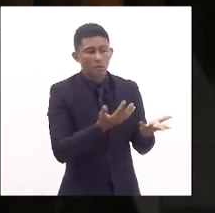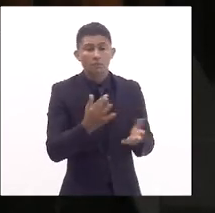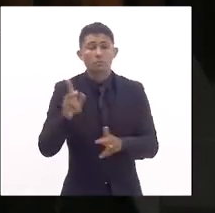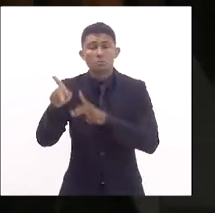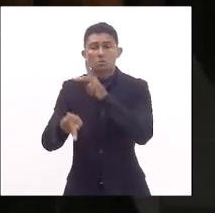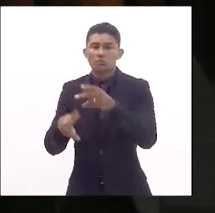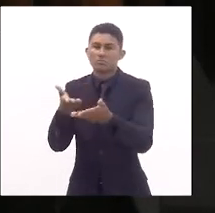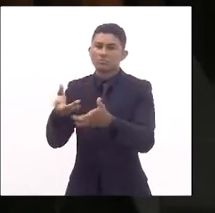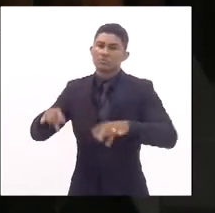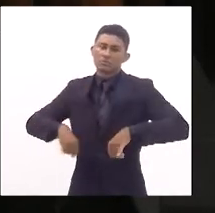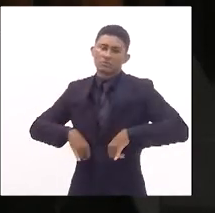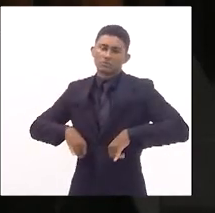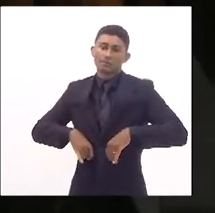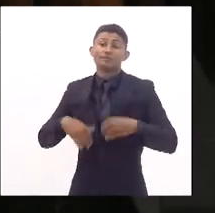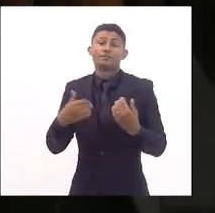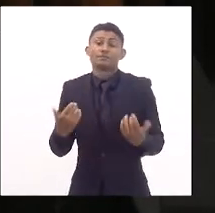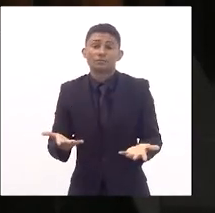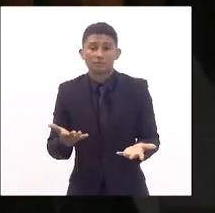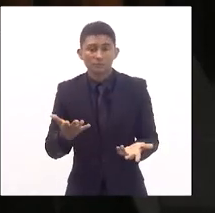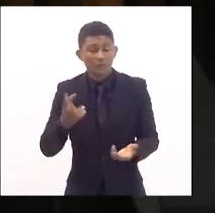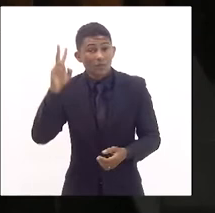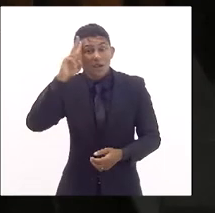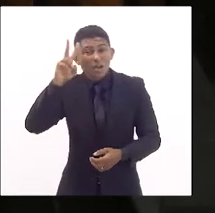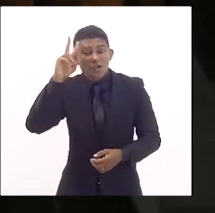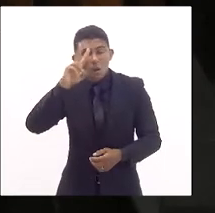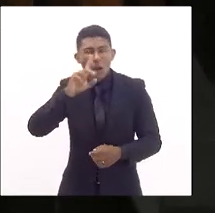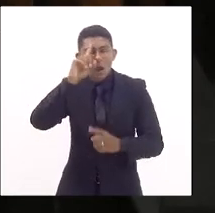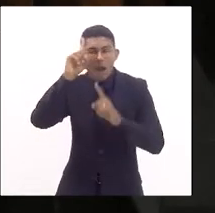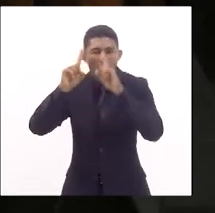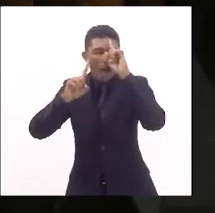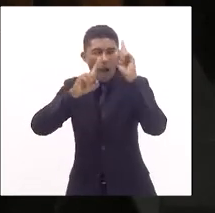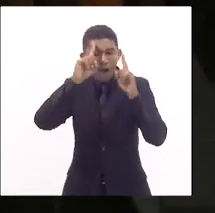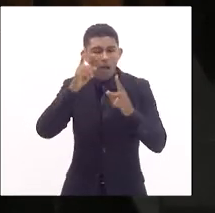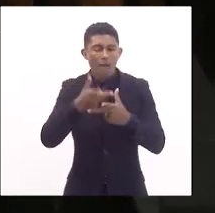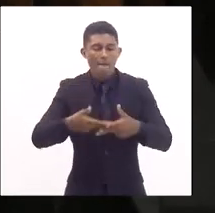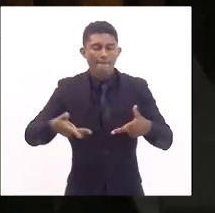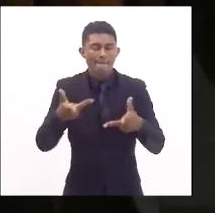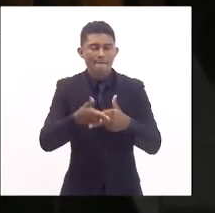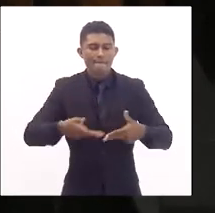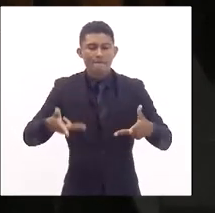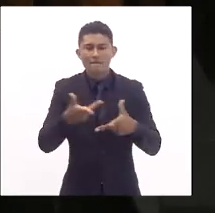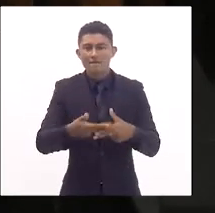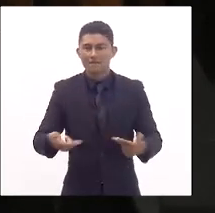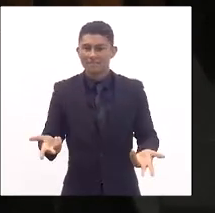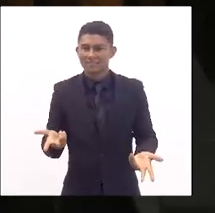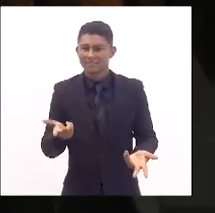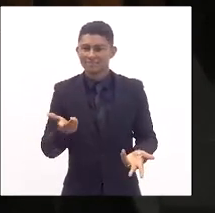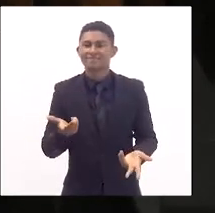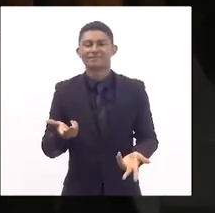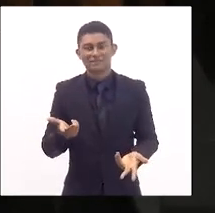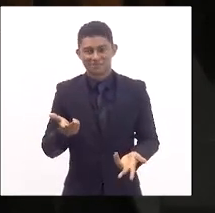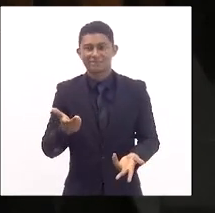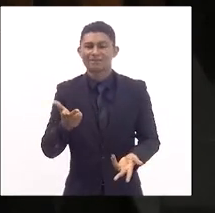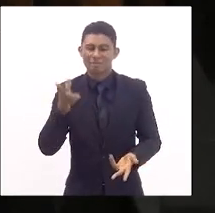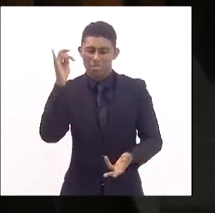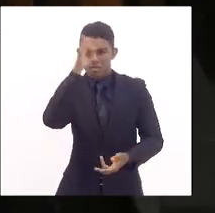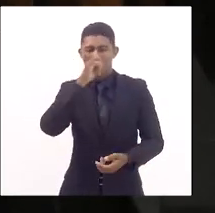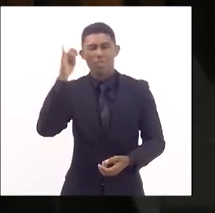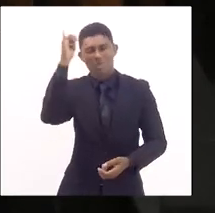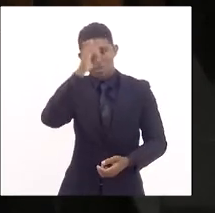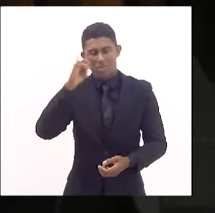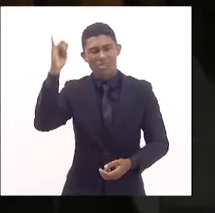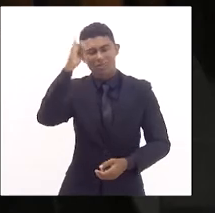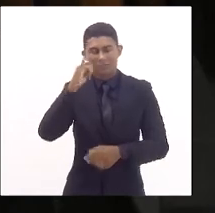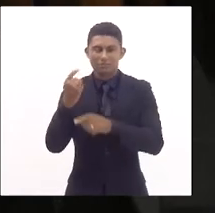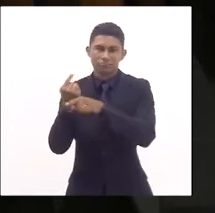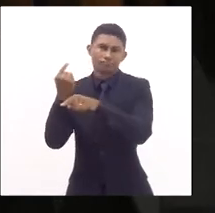essa história de Carochinha do tempo em que os bichos falavam Lembrando